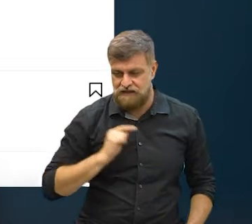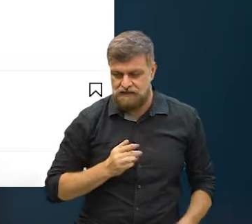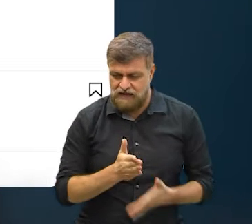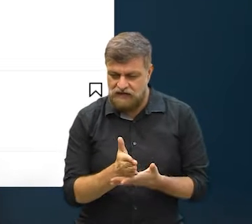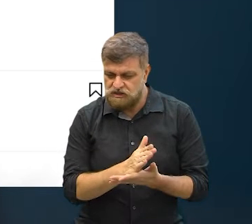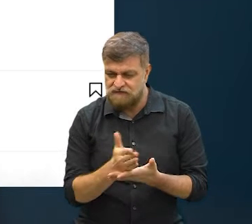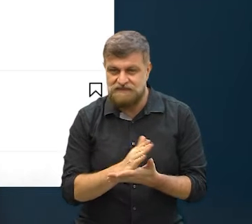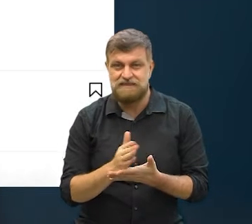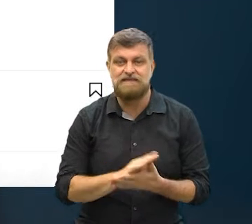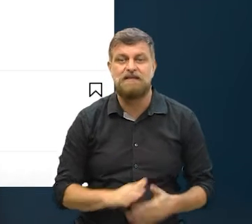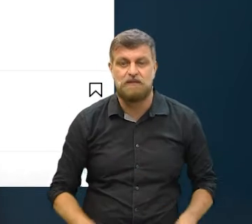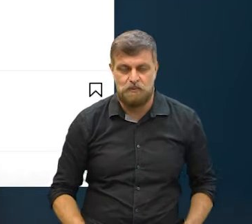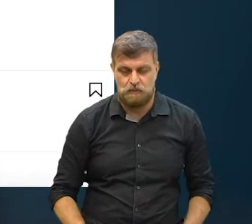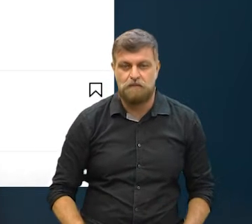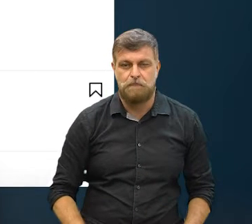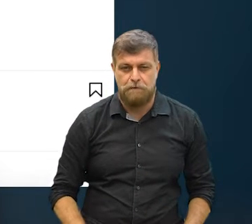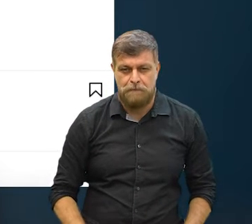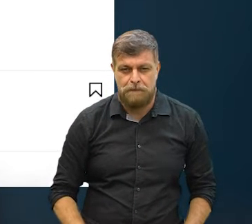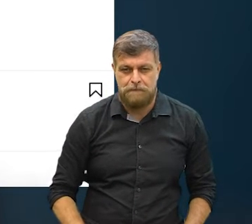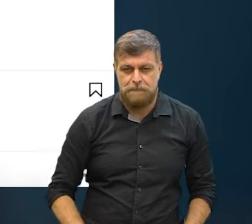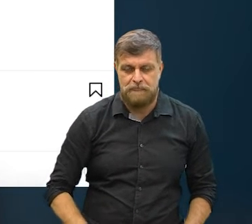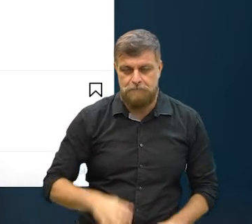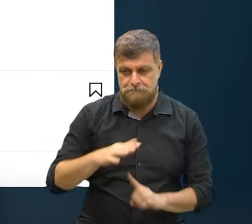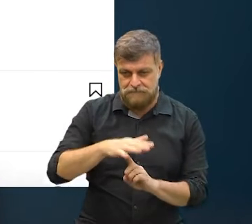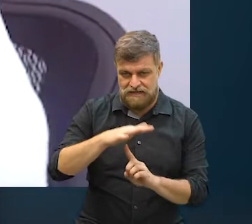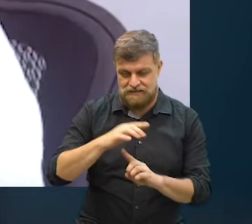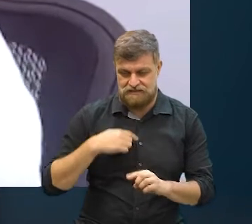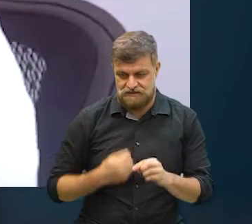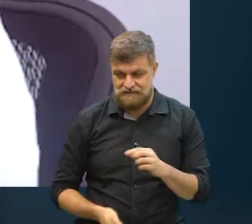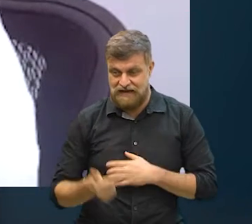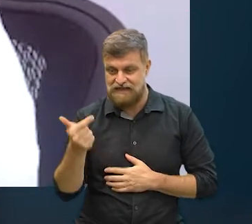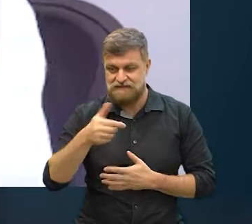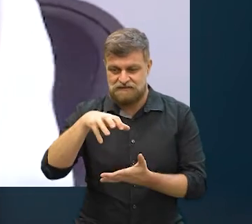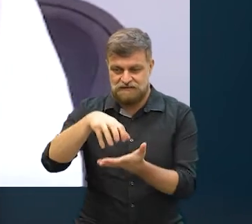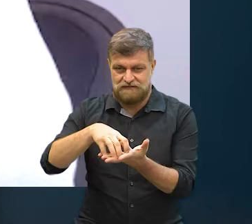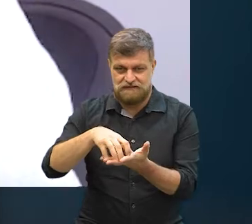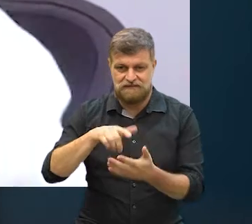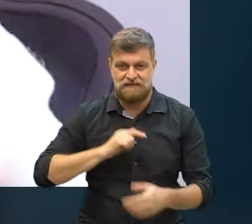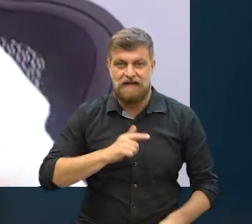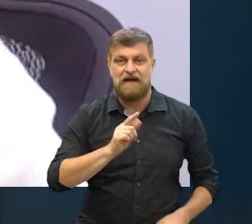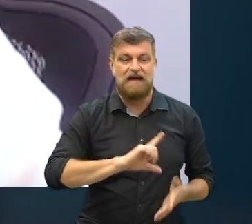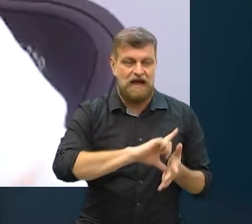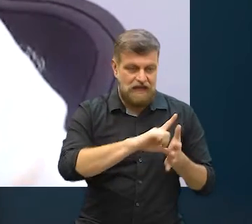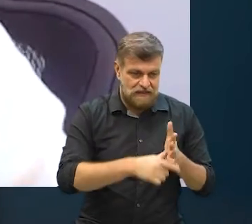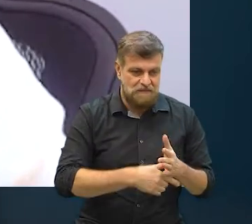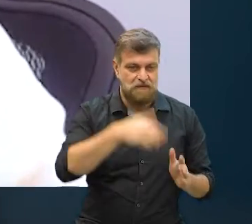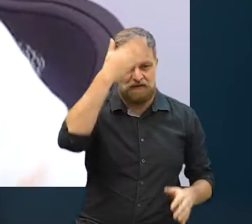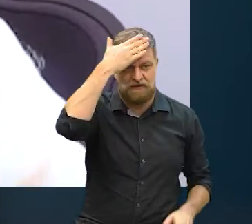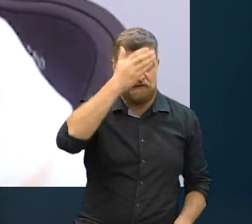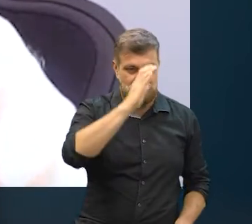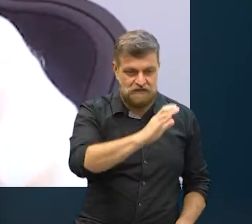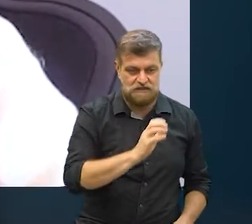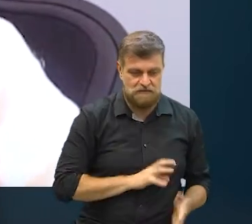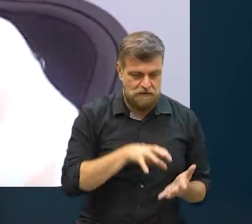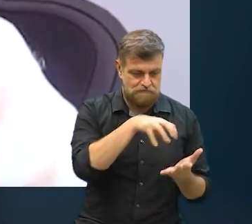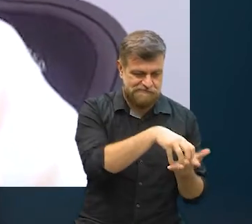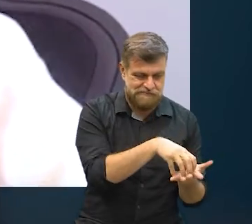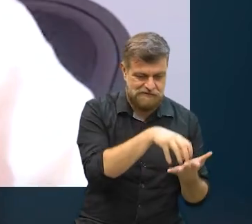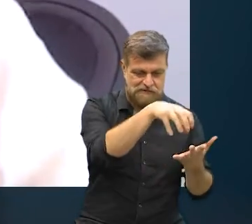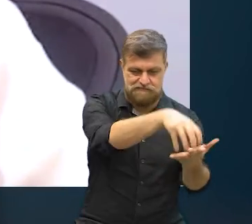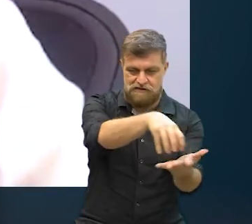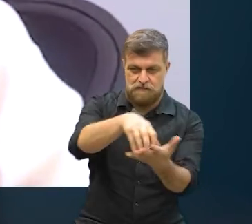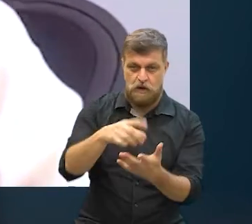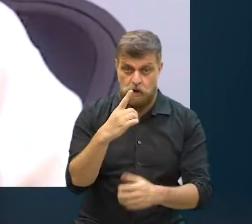interior do Paraná, que é Ponta Grossa, abrimos nossa segunda unidade. E mais 6 meses depois já abrimos mais uma em Curitiba. Então o crescimento foi